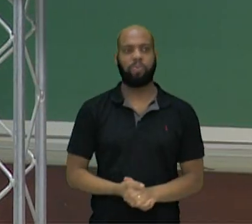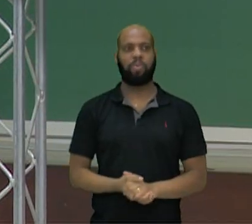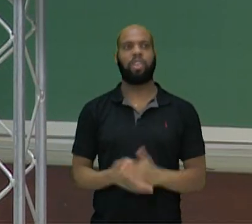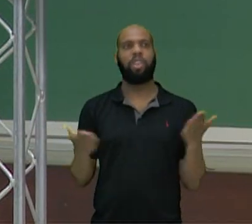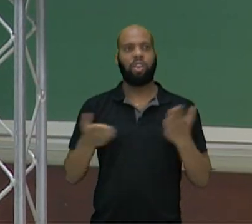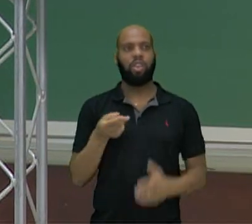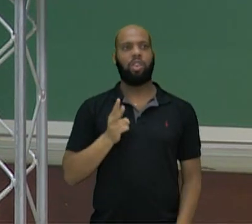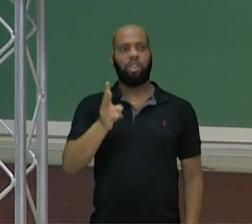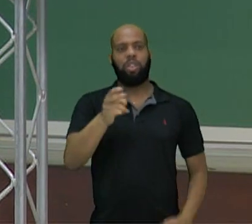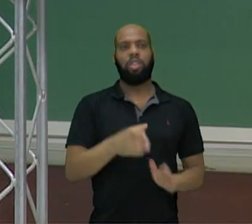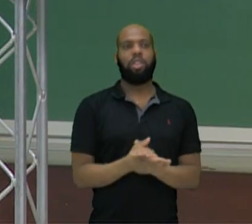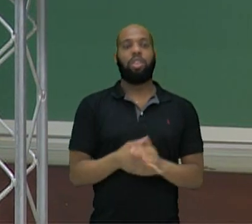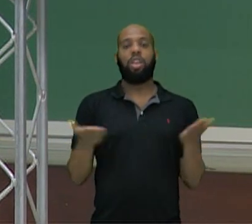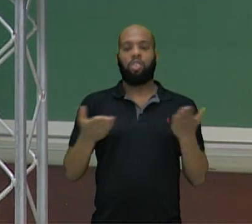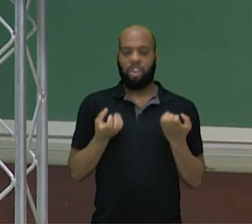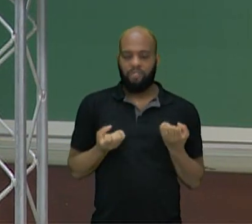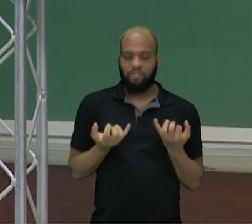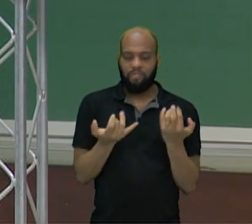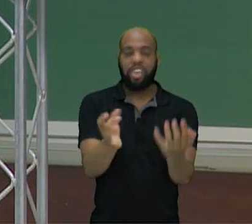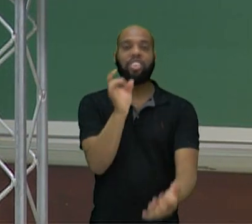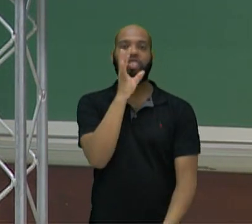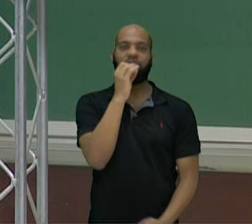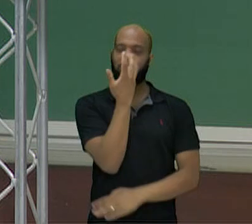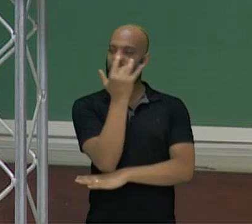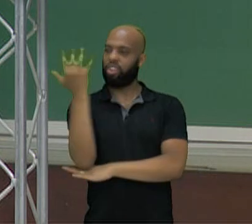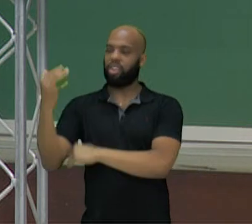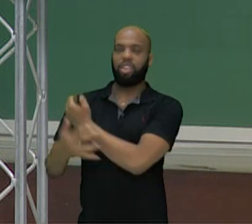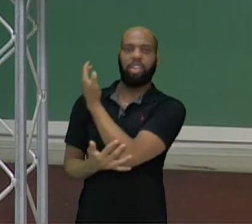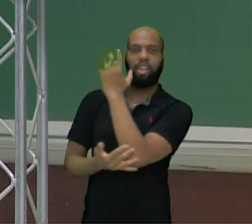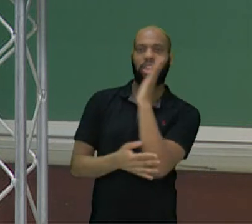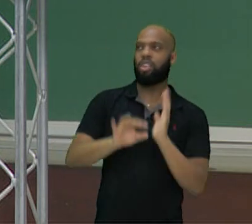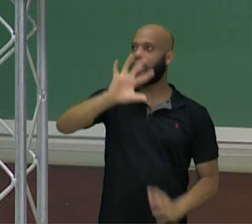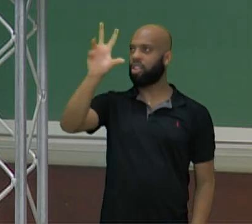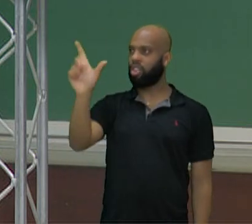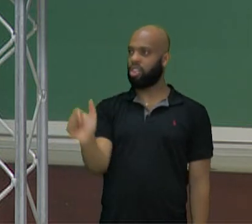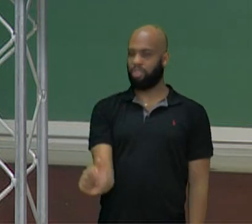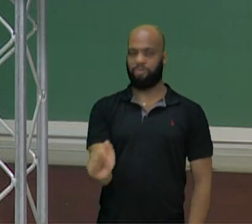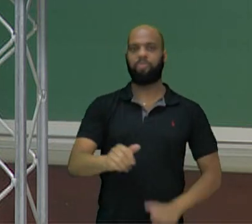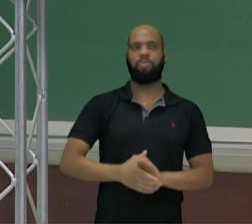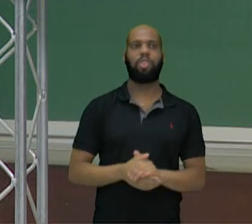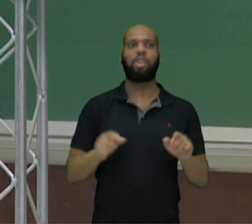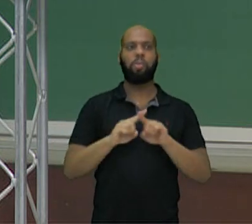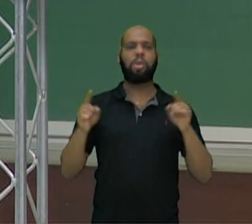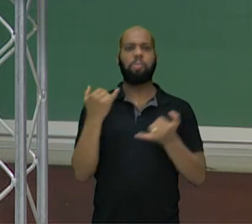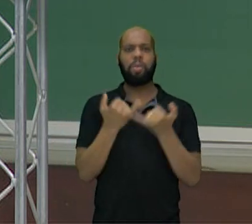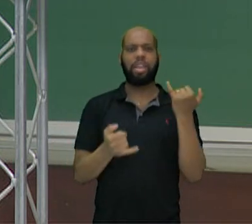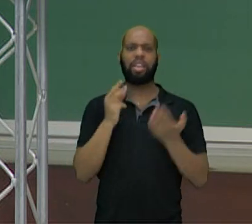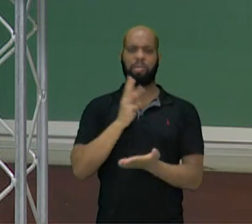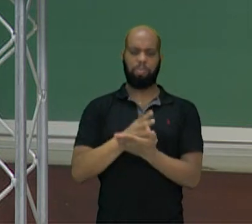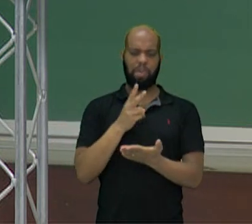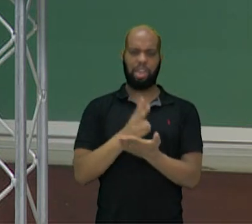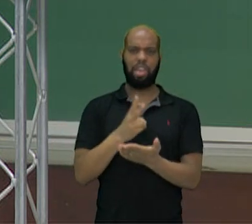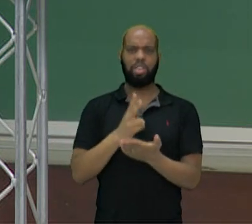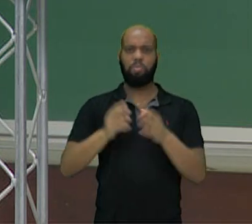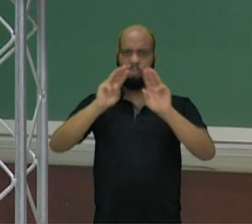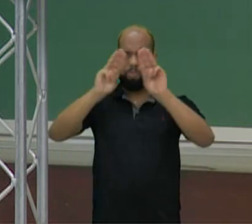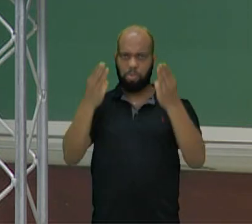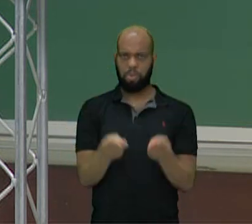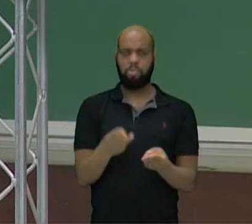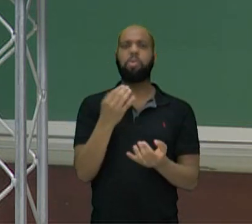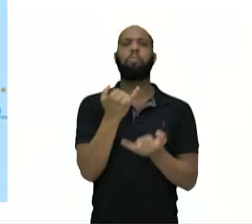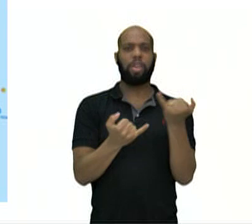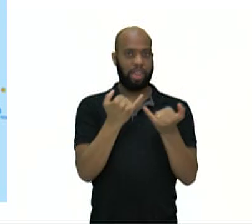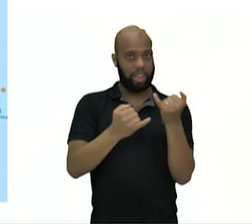Vamos para frente. Vegetação do continente africano. Mas, professor, parece o mesmo mapa. É bem